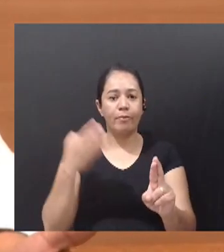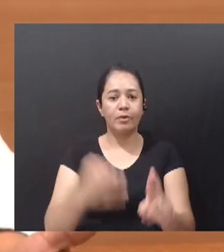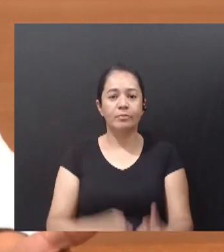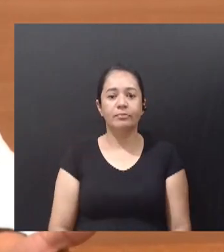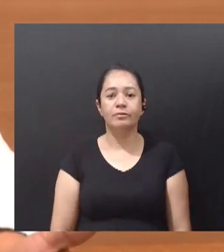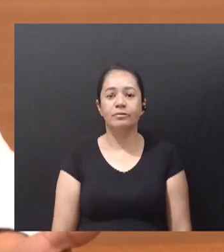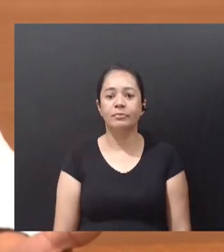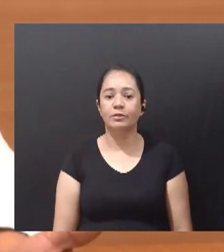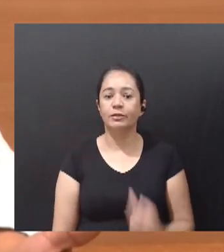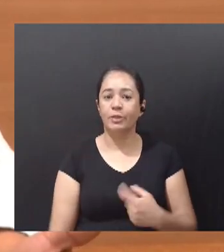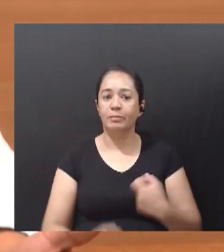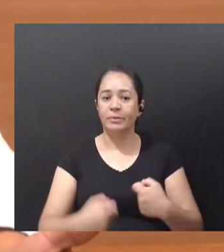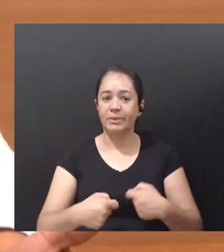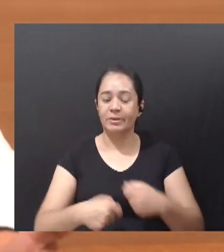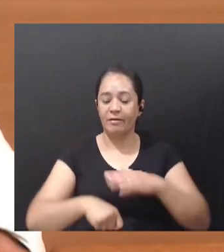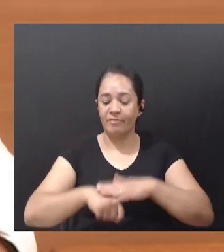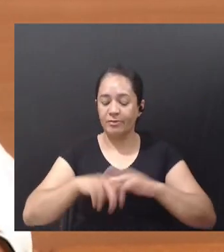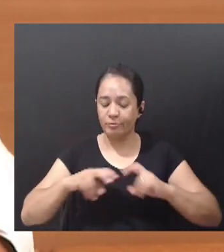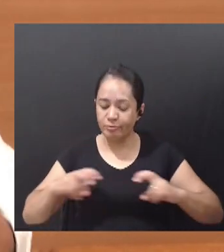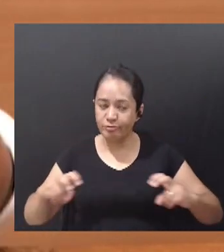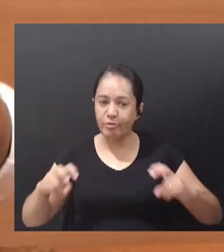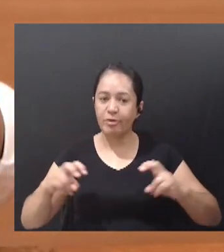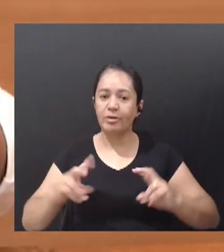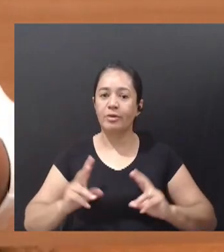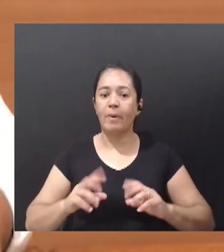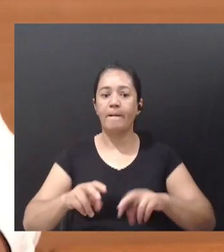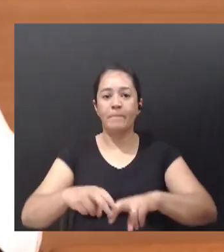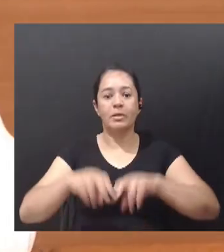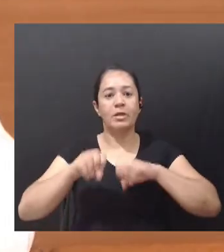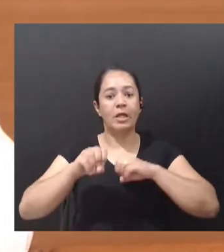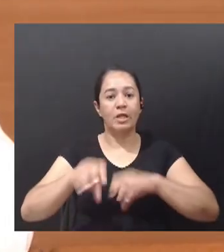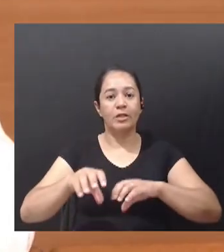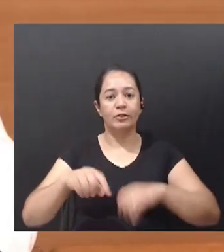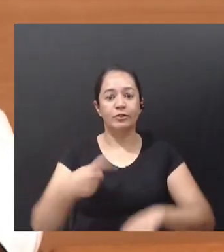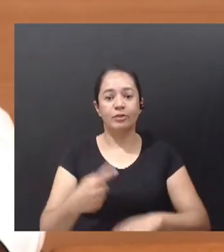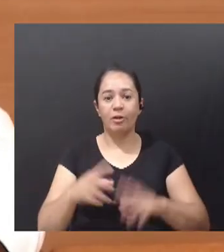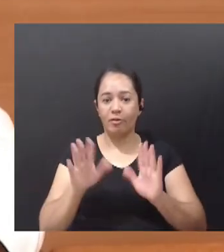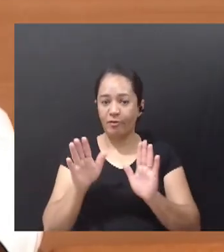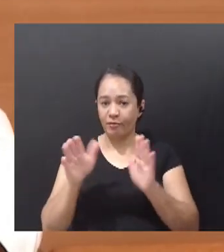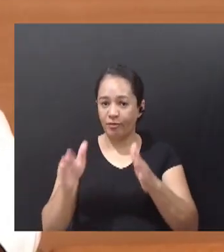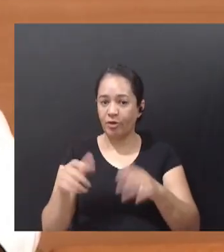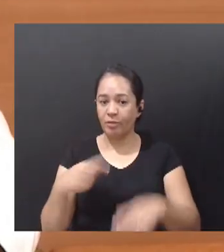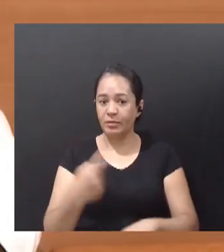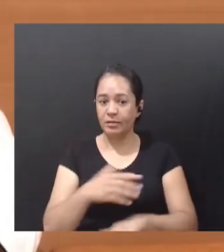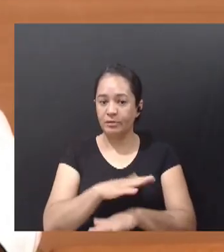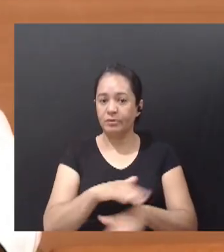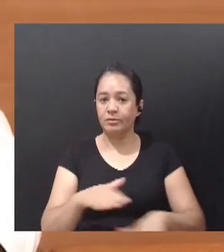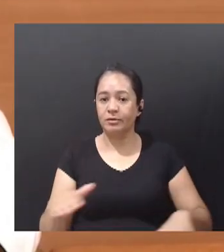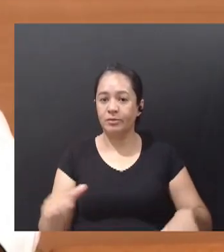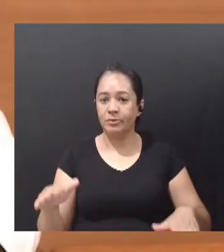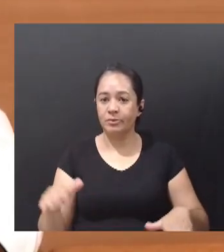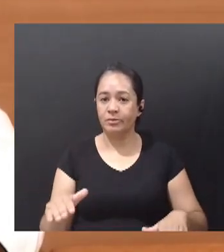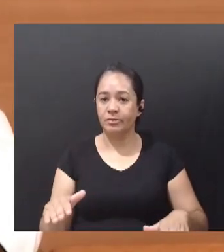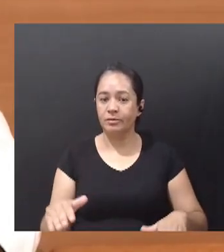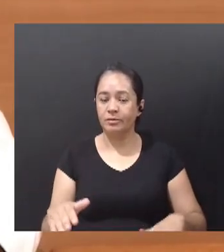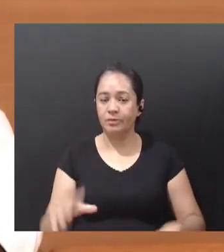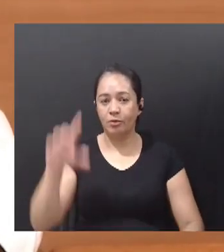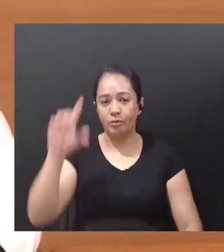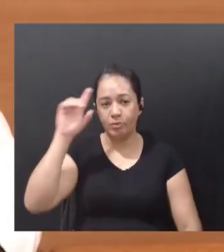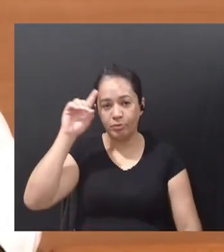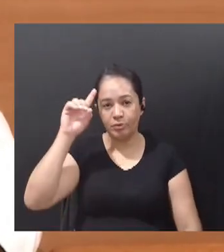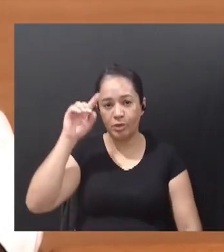roda girar. Então, acho que a educação, né, a gente olhar para as nossas crianças e continuar dando oficina, eu voltar